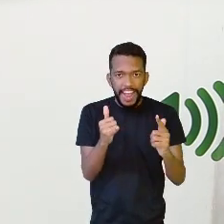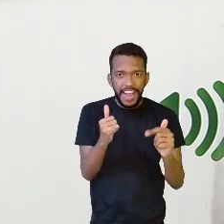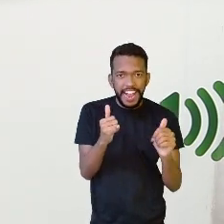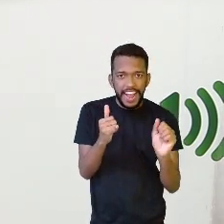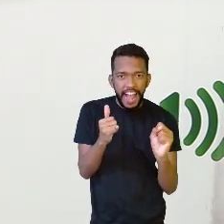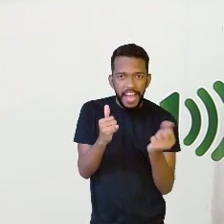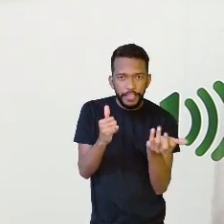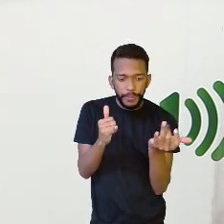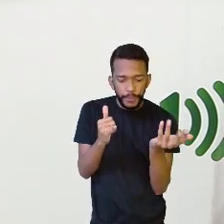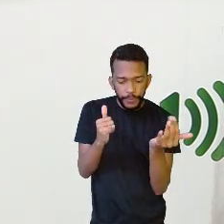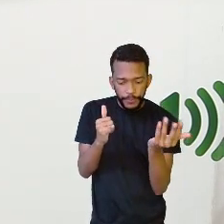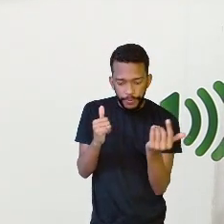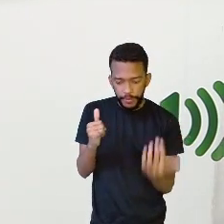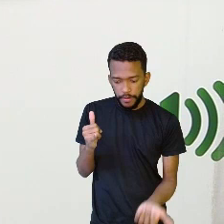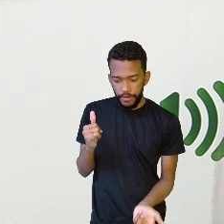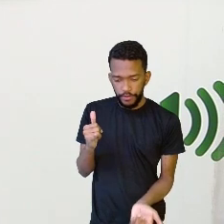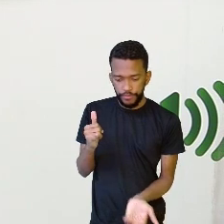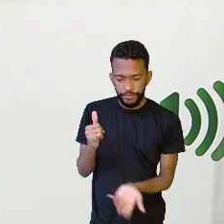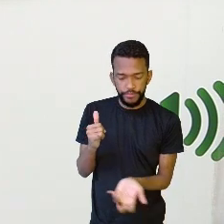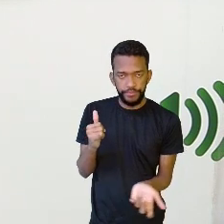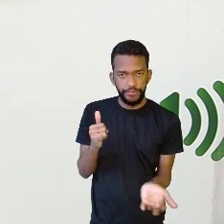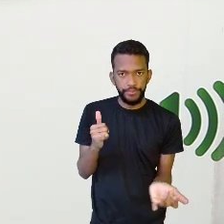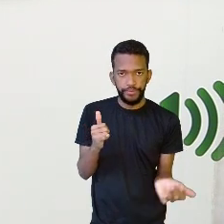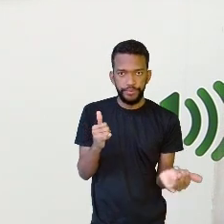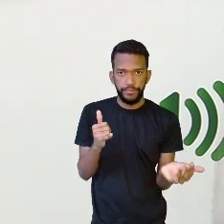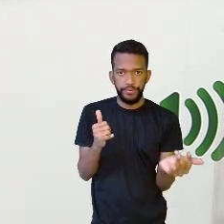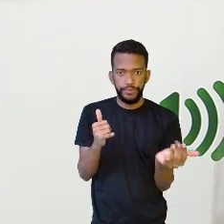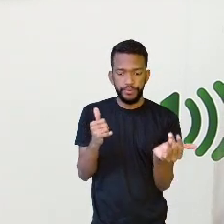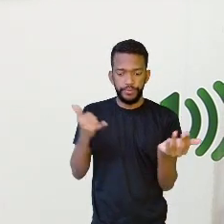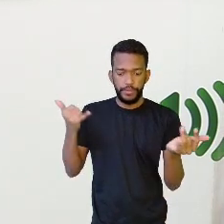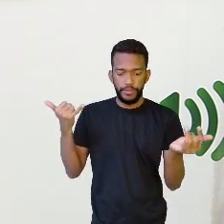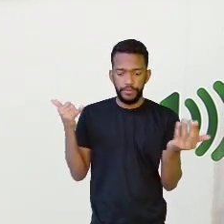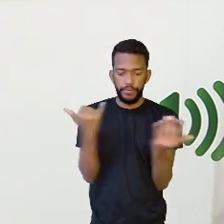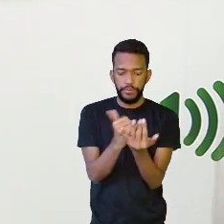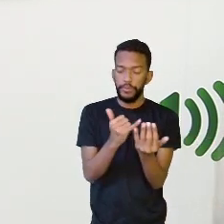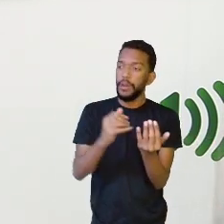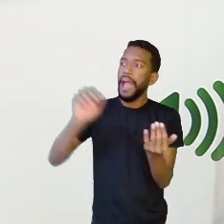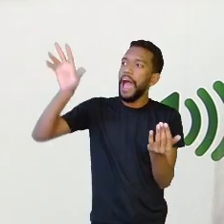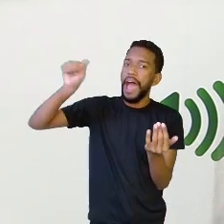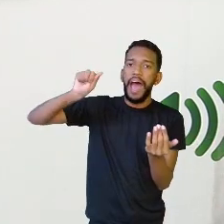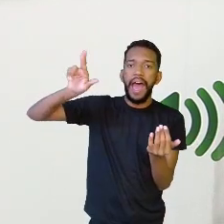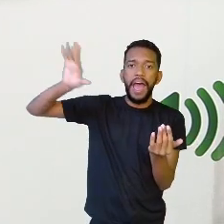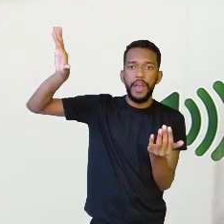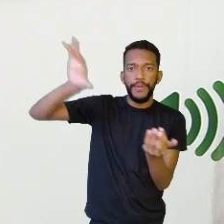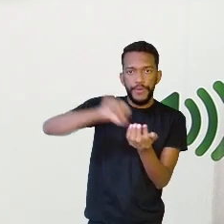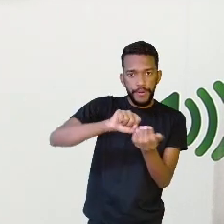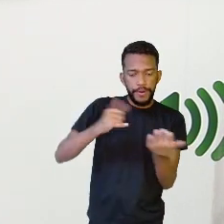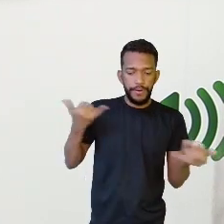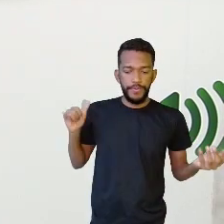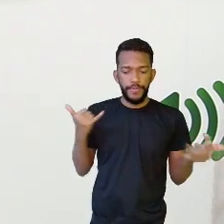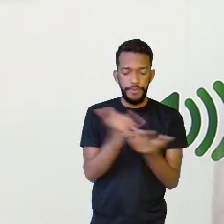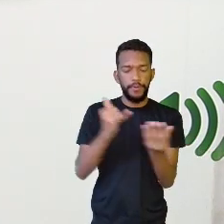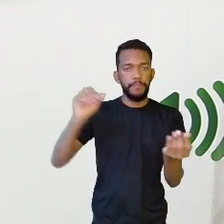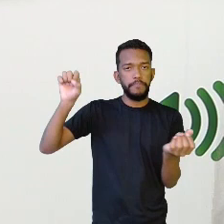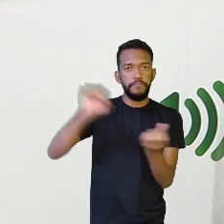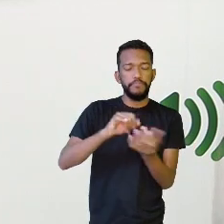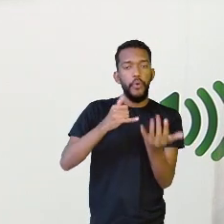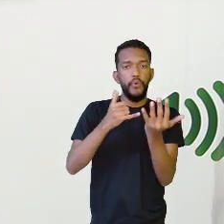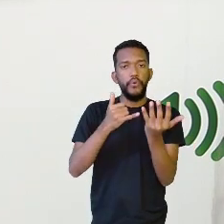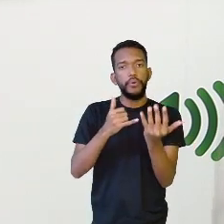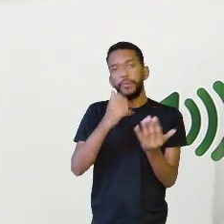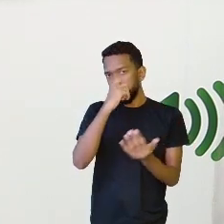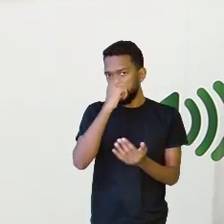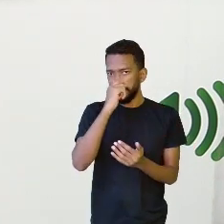o gás e o oxigênio que nós temos no ar, faz com que a combustão aconteça. Isso acontece